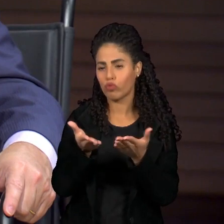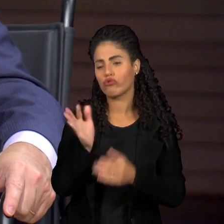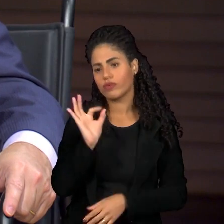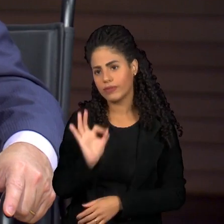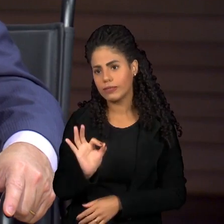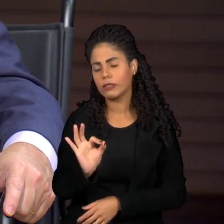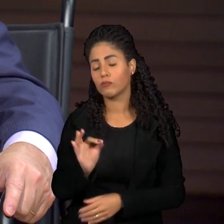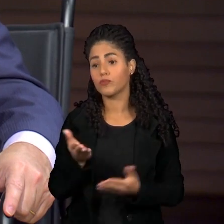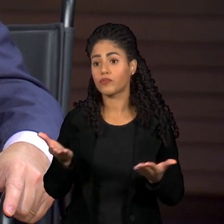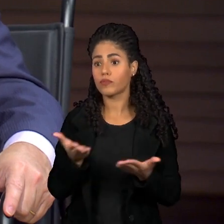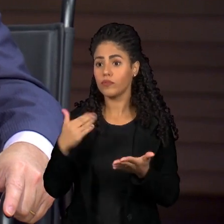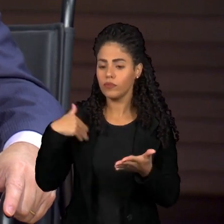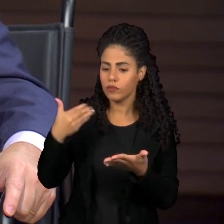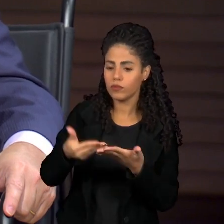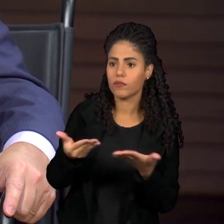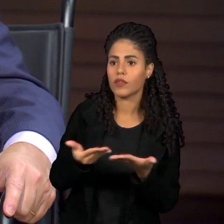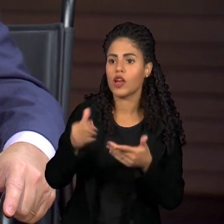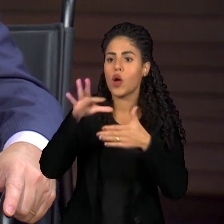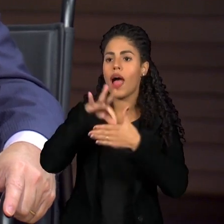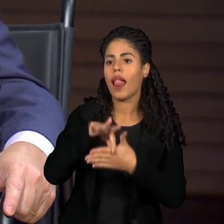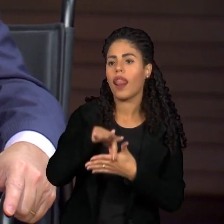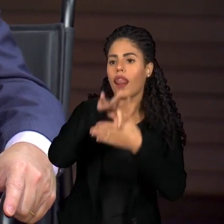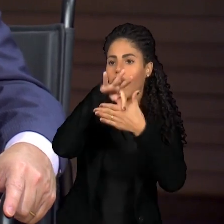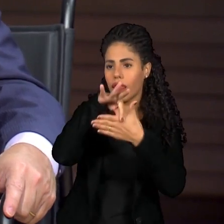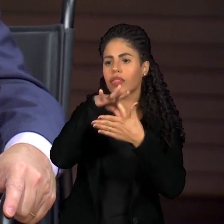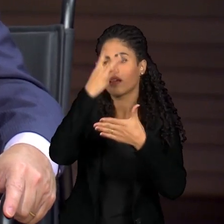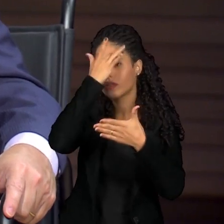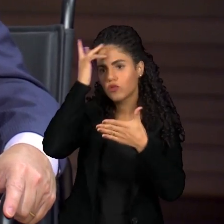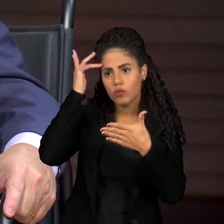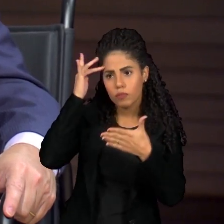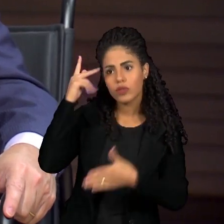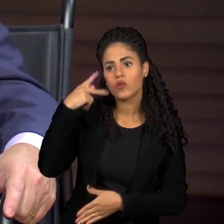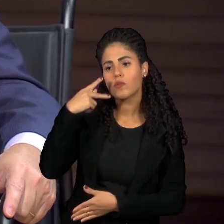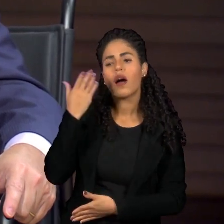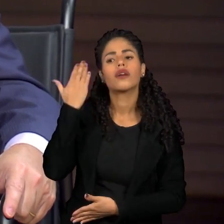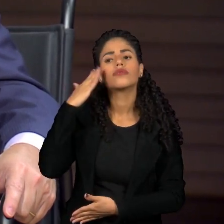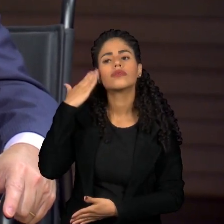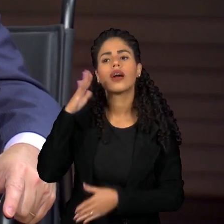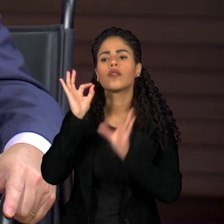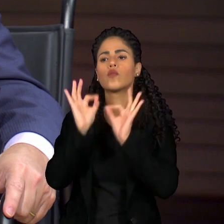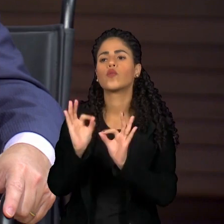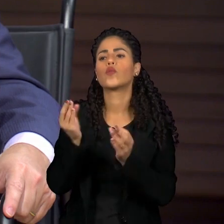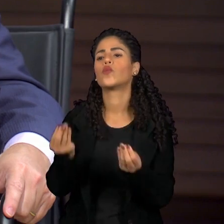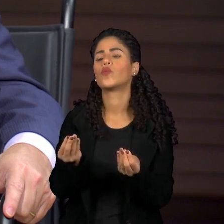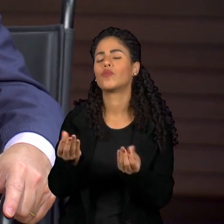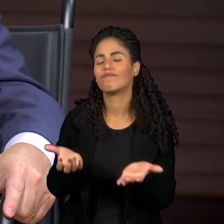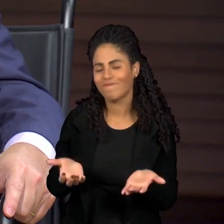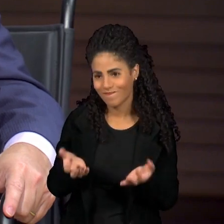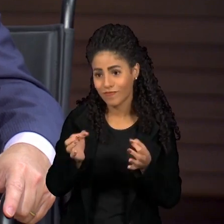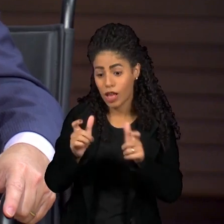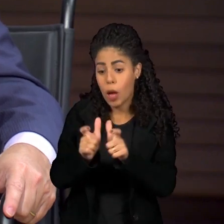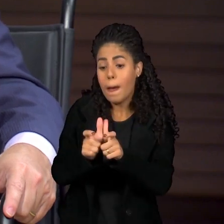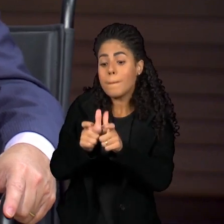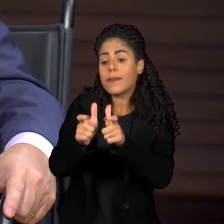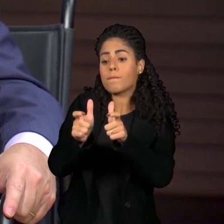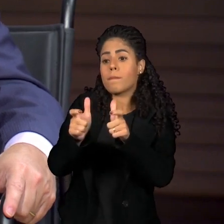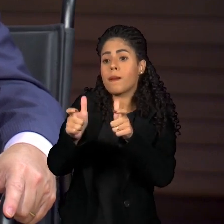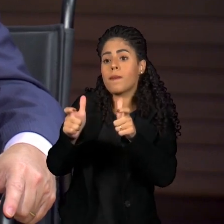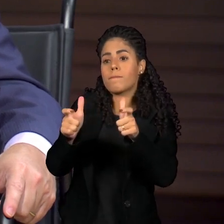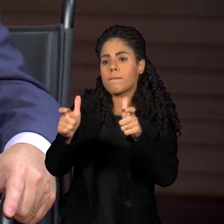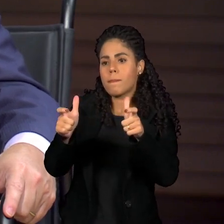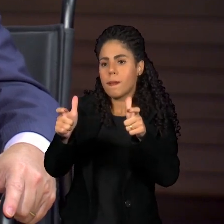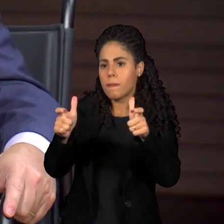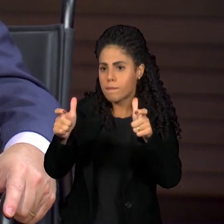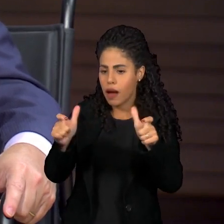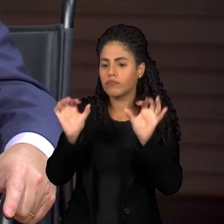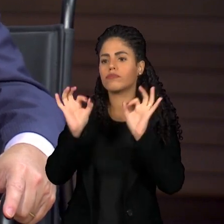Mais recentemente, lideranças parlamentares entenderam que a maioria governa. E